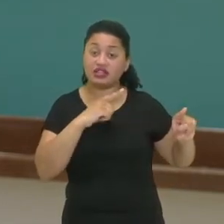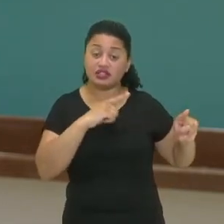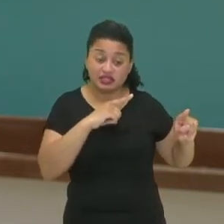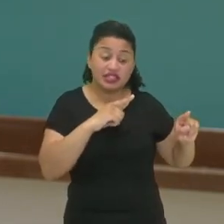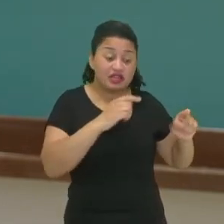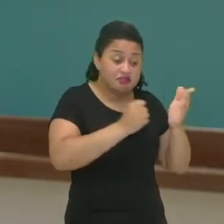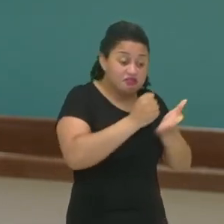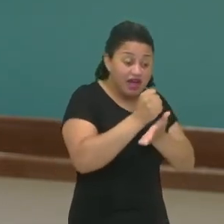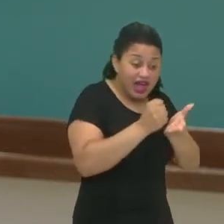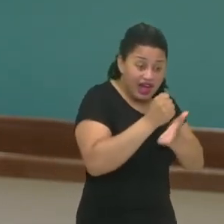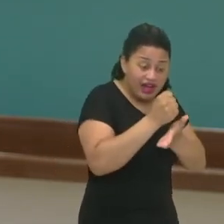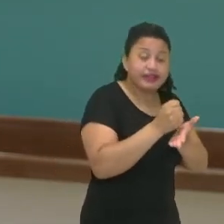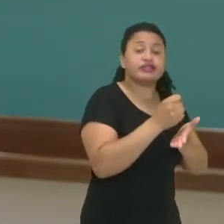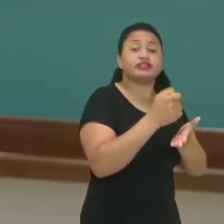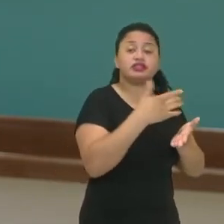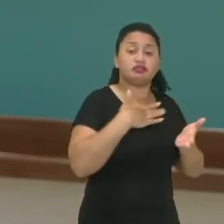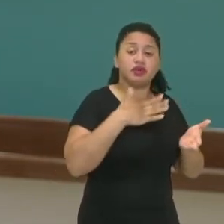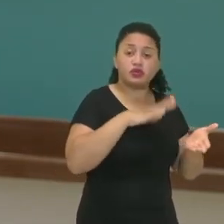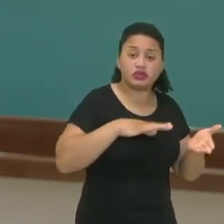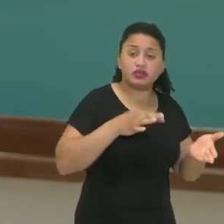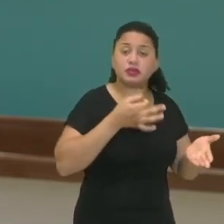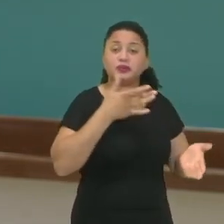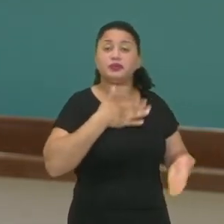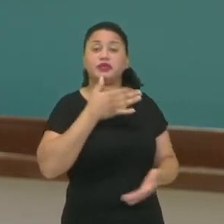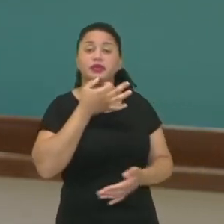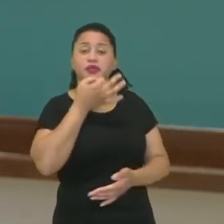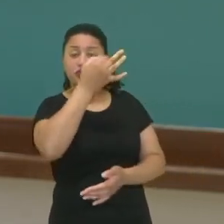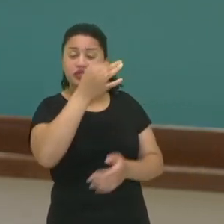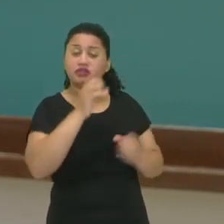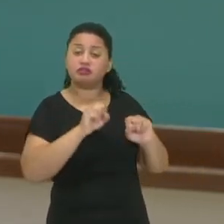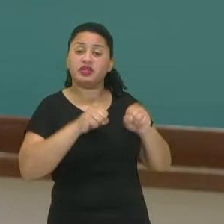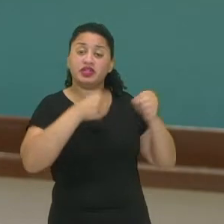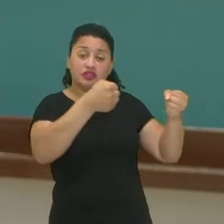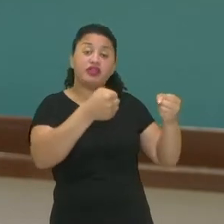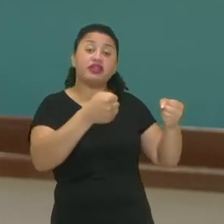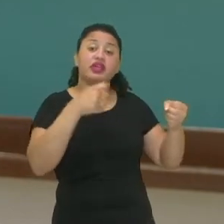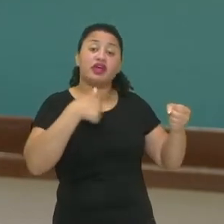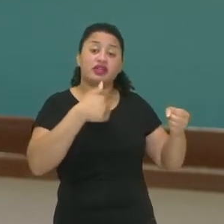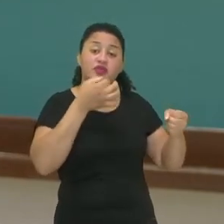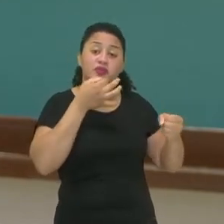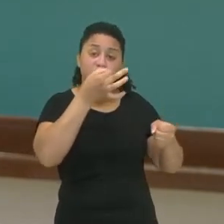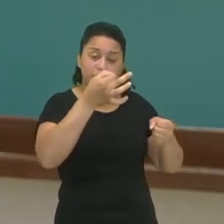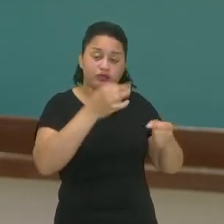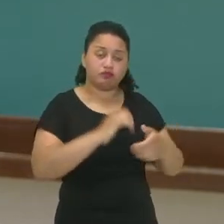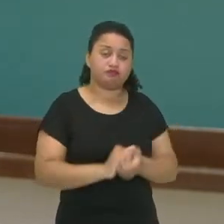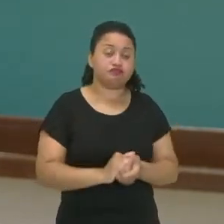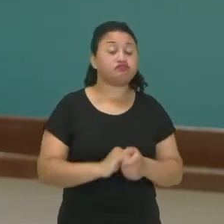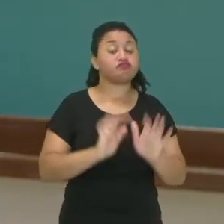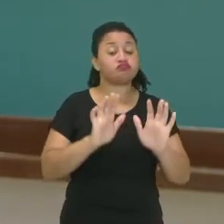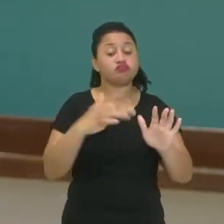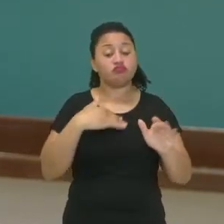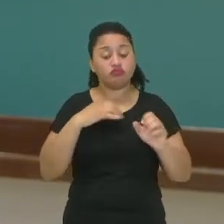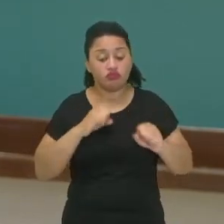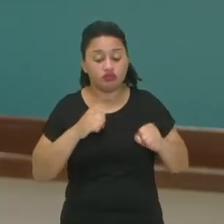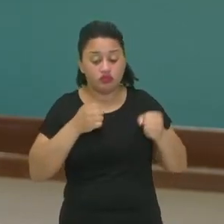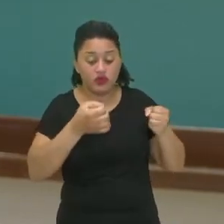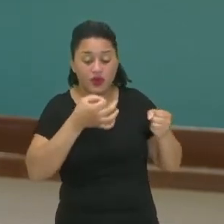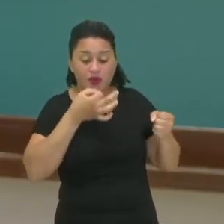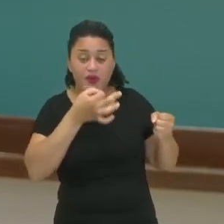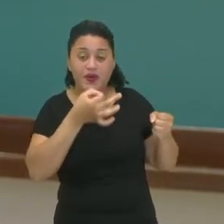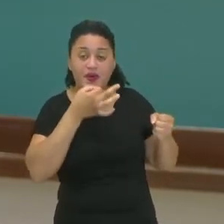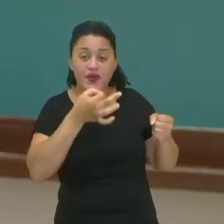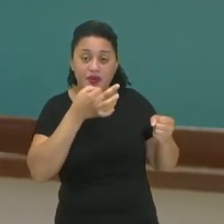opinião, em que o autor argumenta para defender um ponto de vista. Esse ponto de vista que está